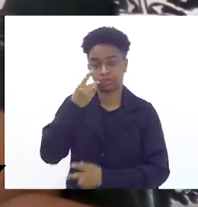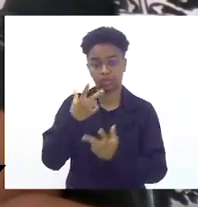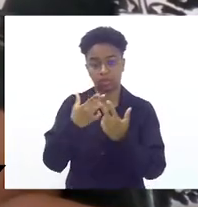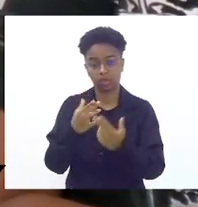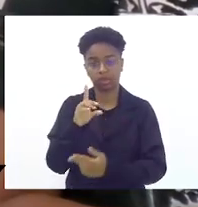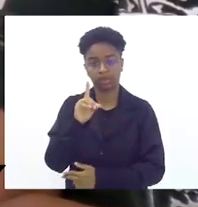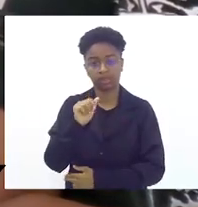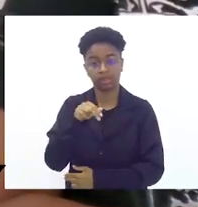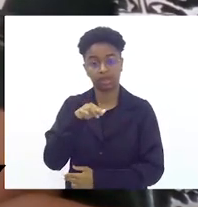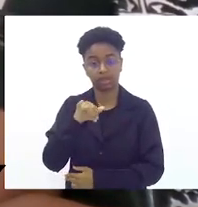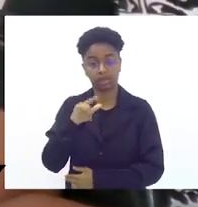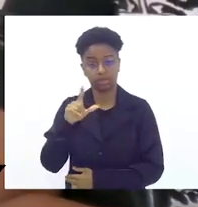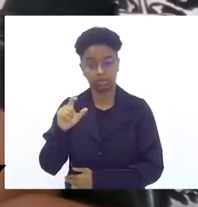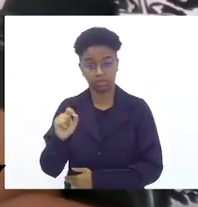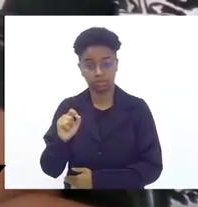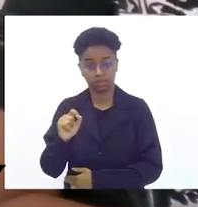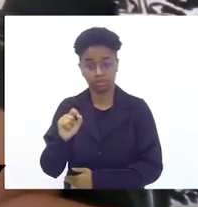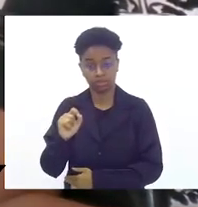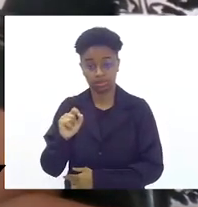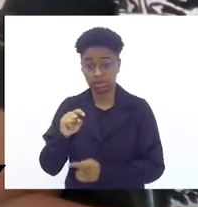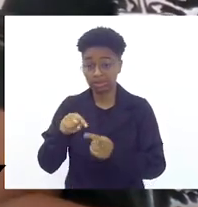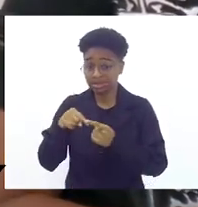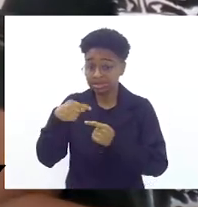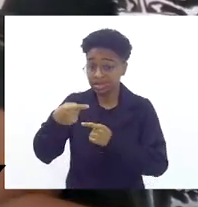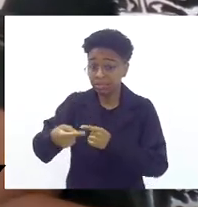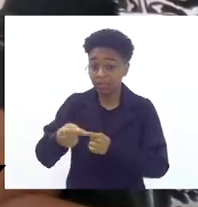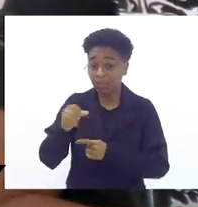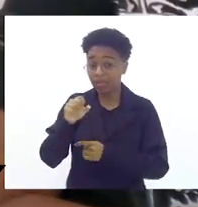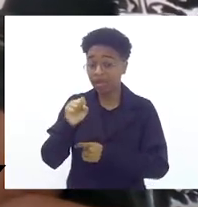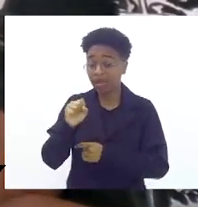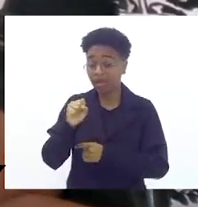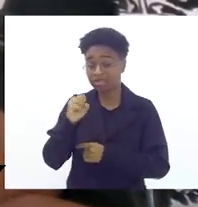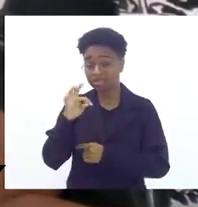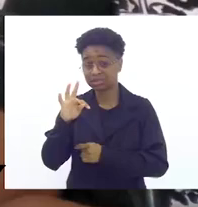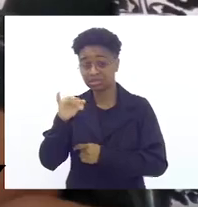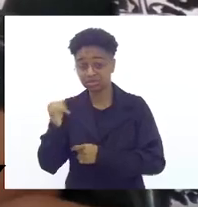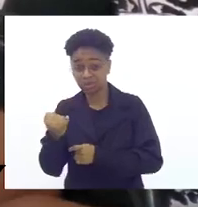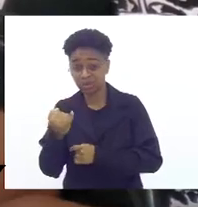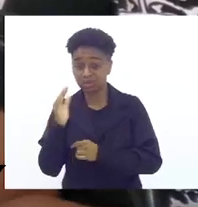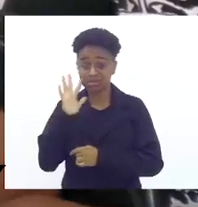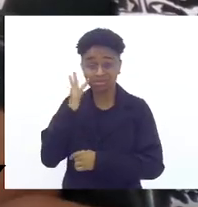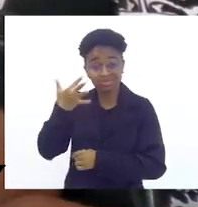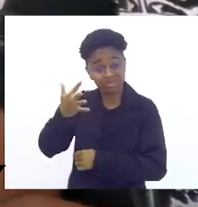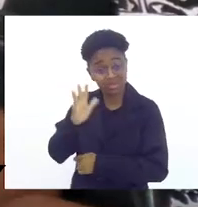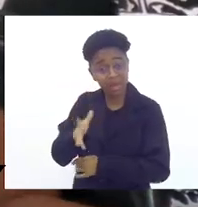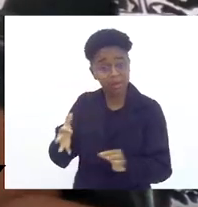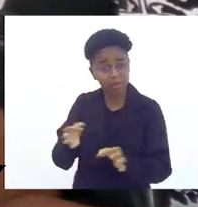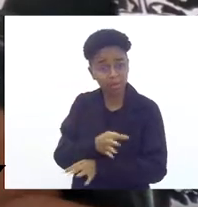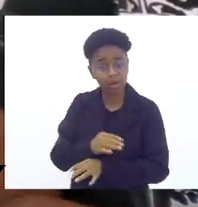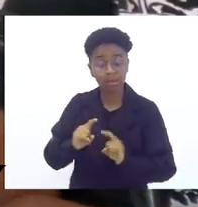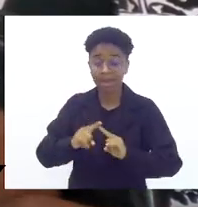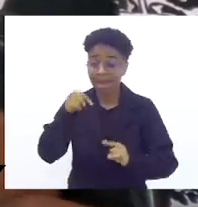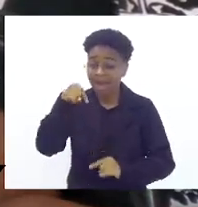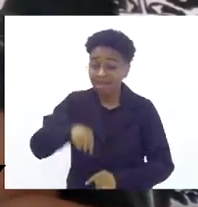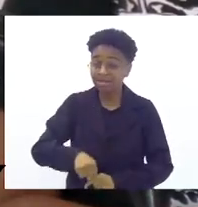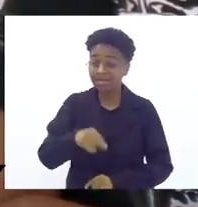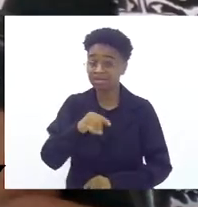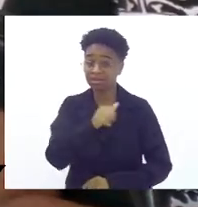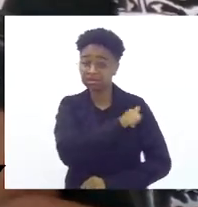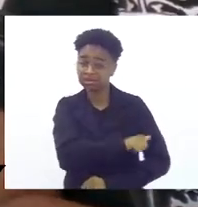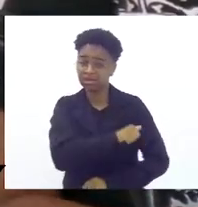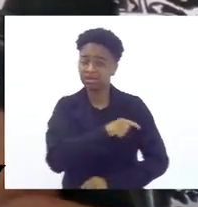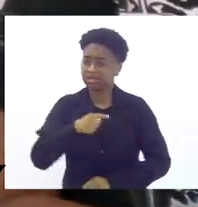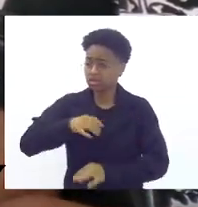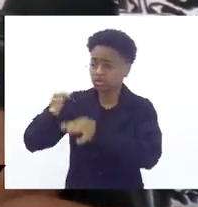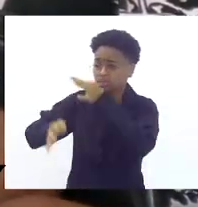depois da reiteração pelo STJ a gente o Brasil nossa este país aqui esse Estado Nacional tá